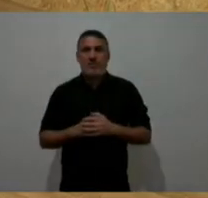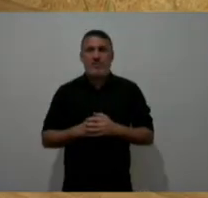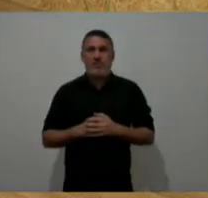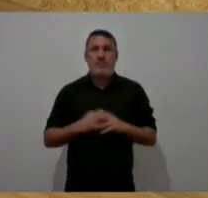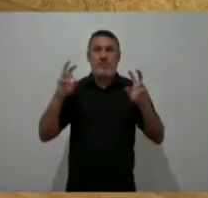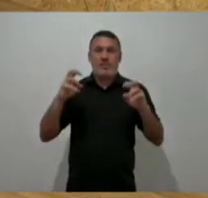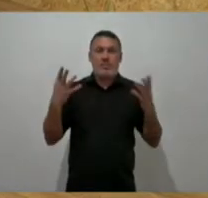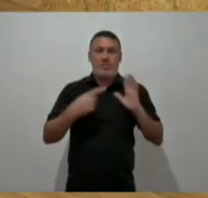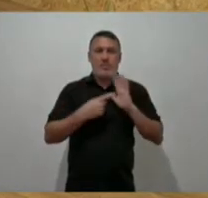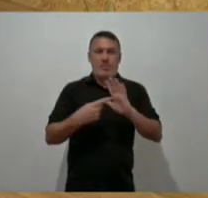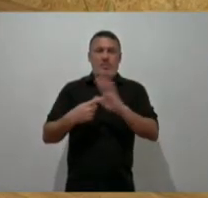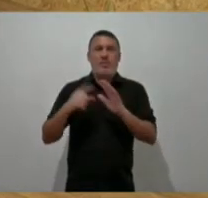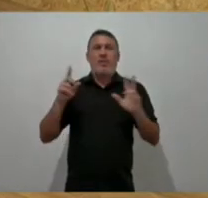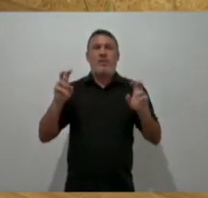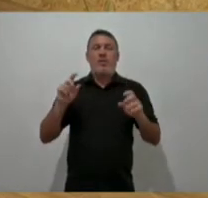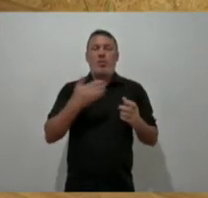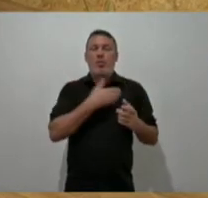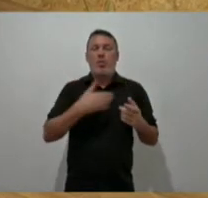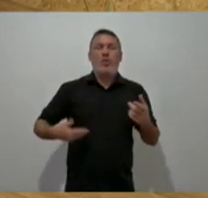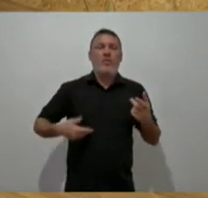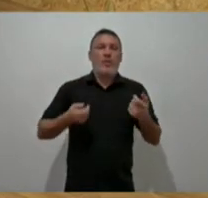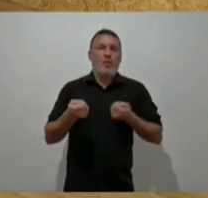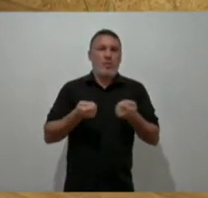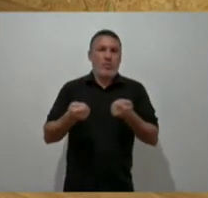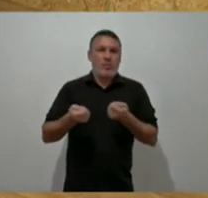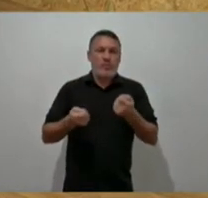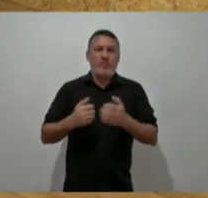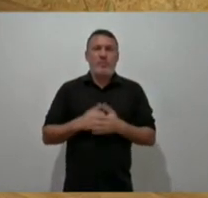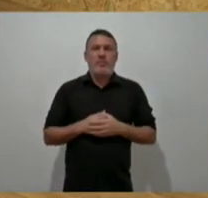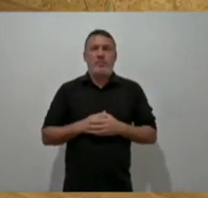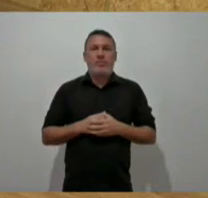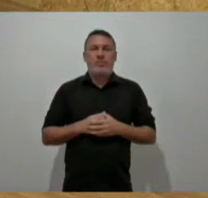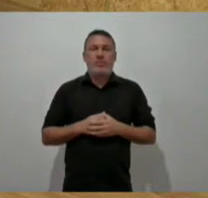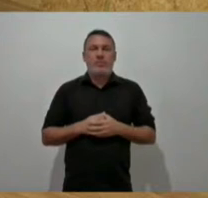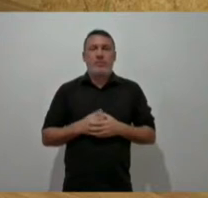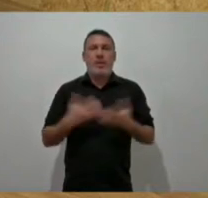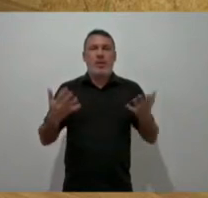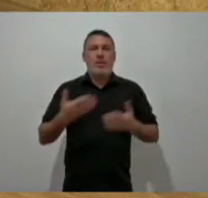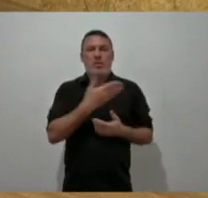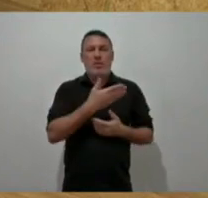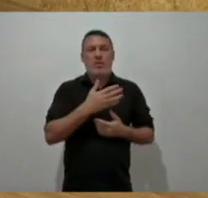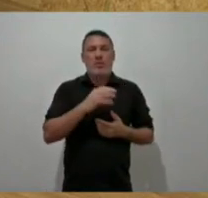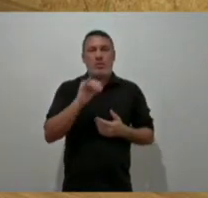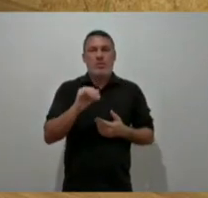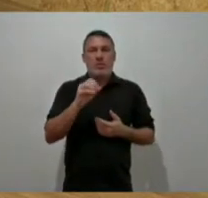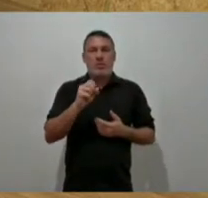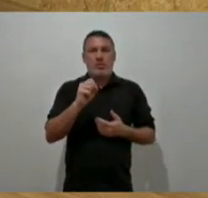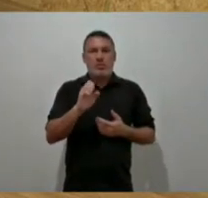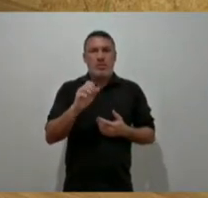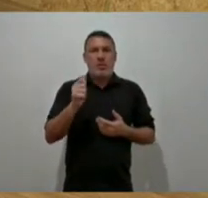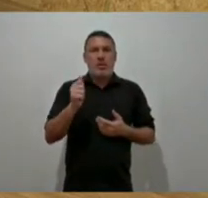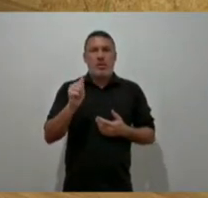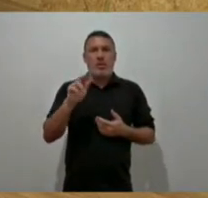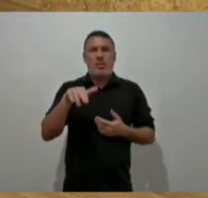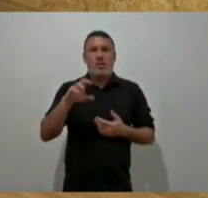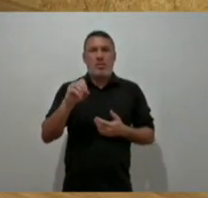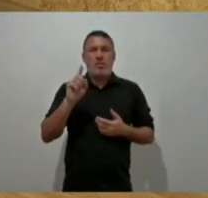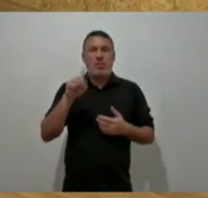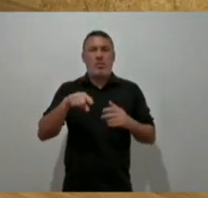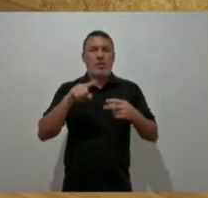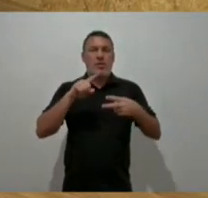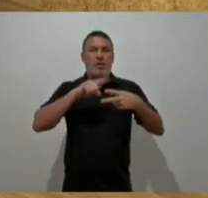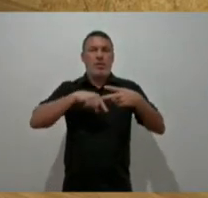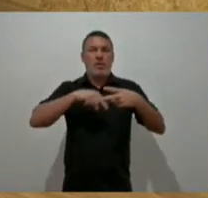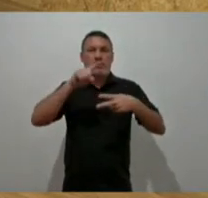governança. Começando aí com o Zé Armando, da Arcelor, quais as tendências de governança